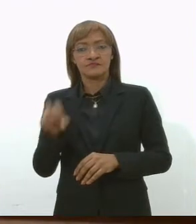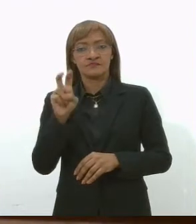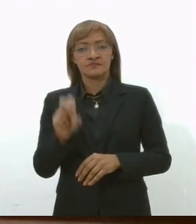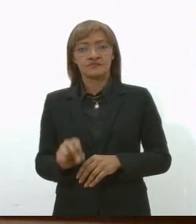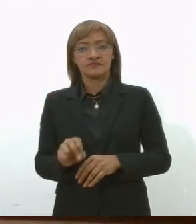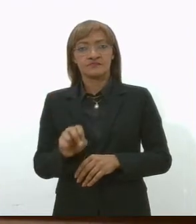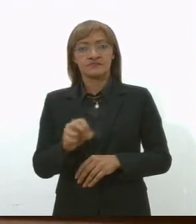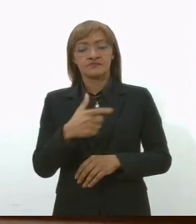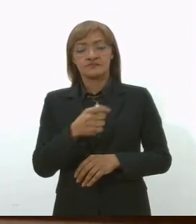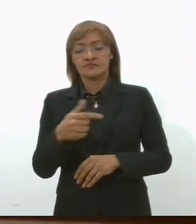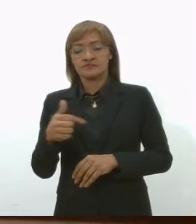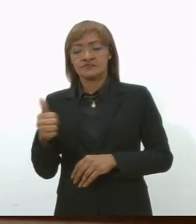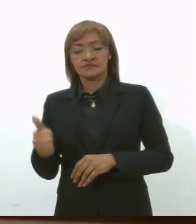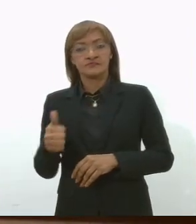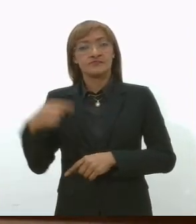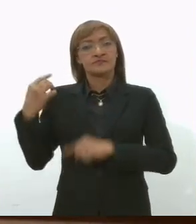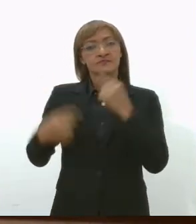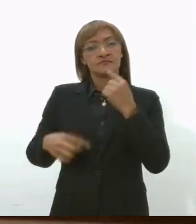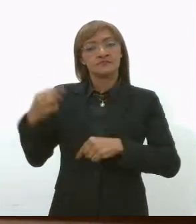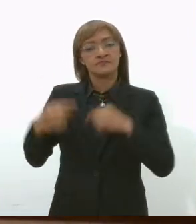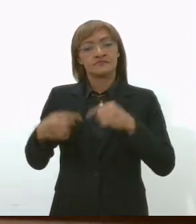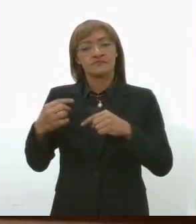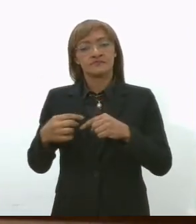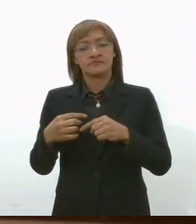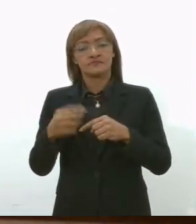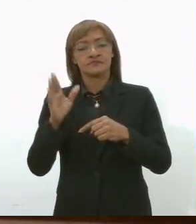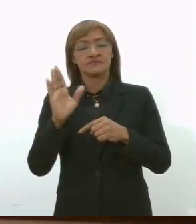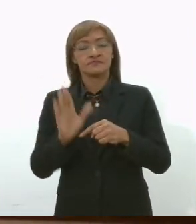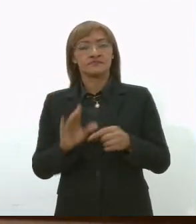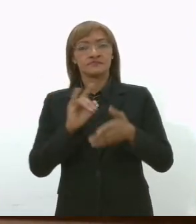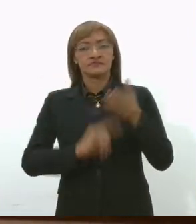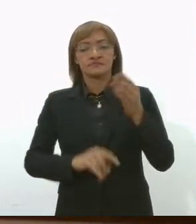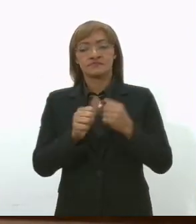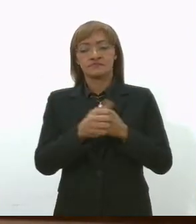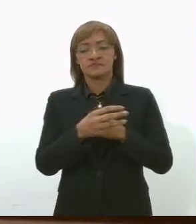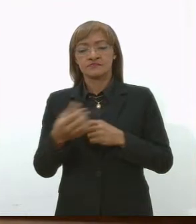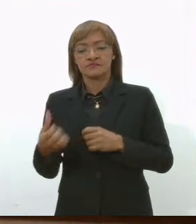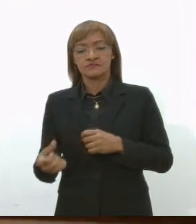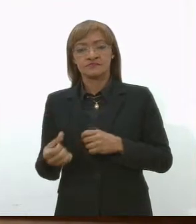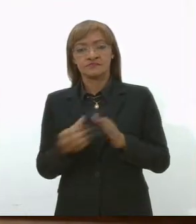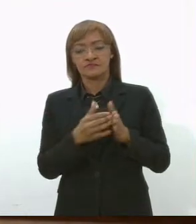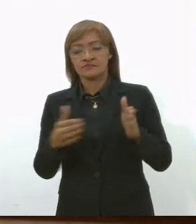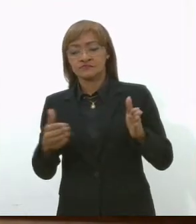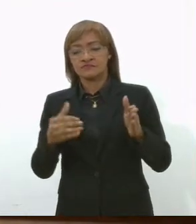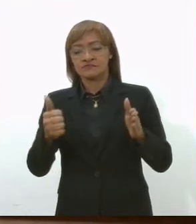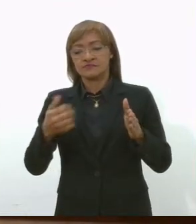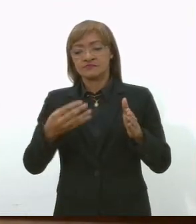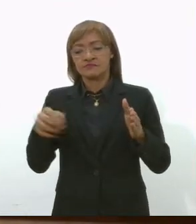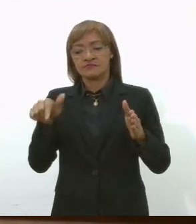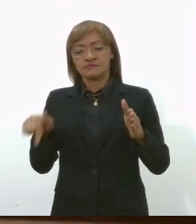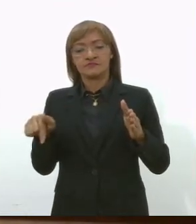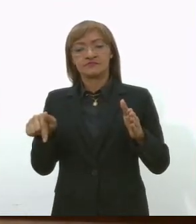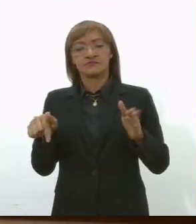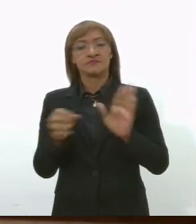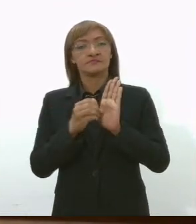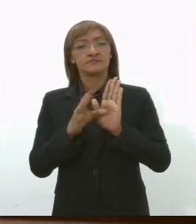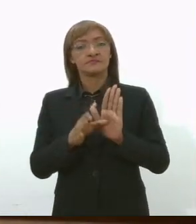2021. Em discussão única, as moções de números 136 a 147. Indicações de